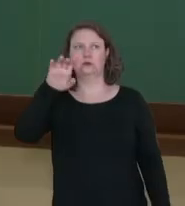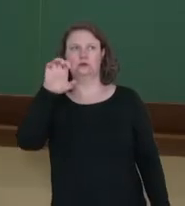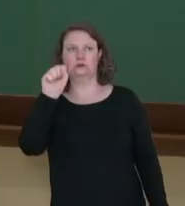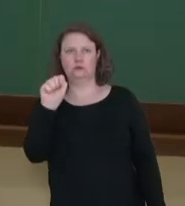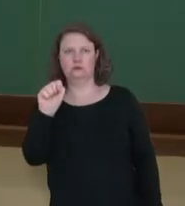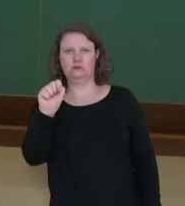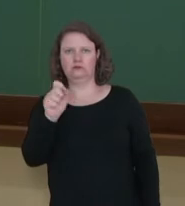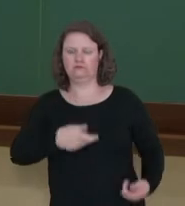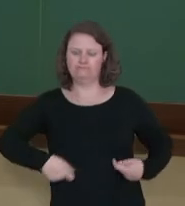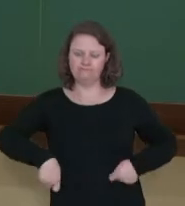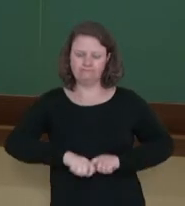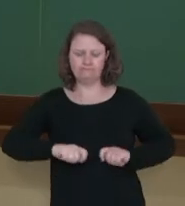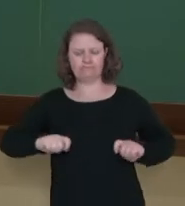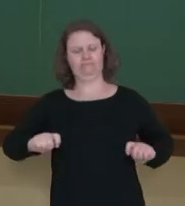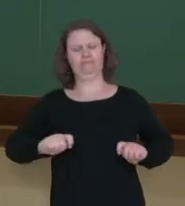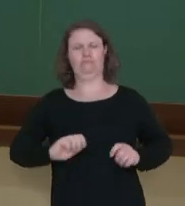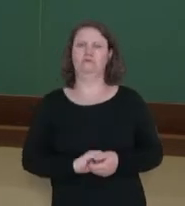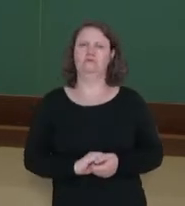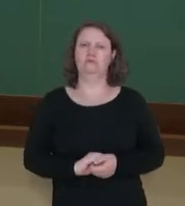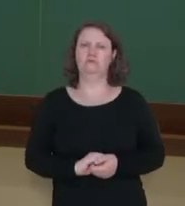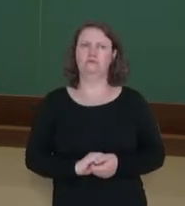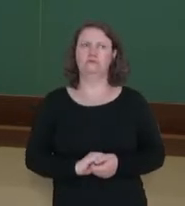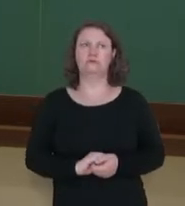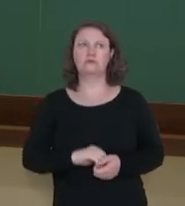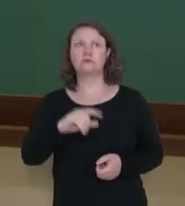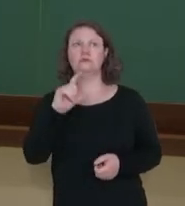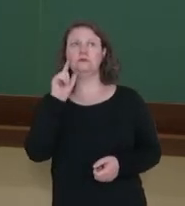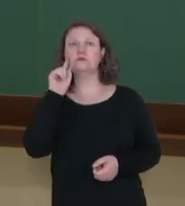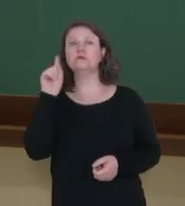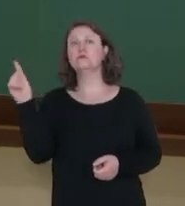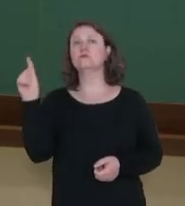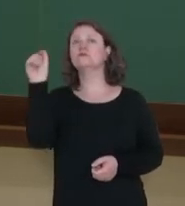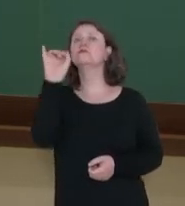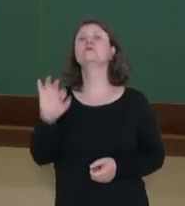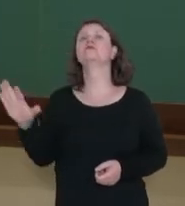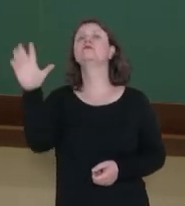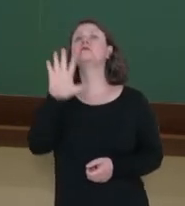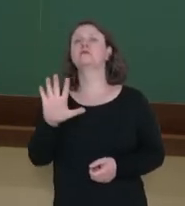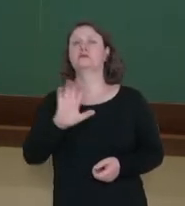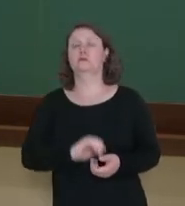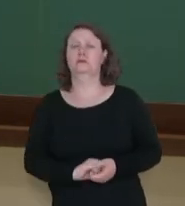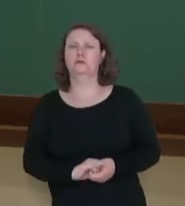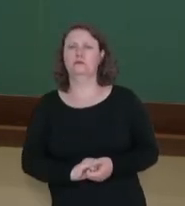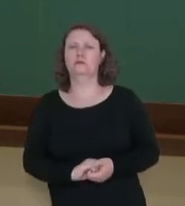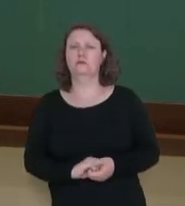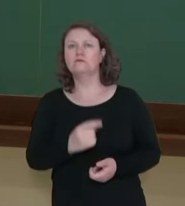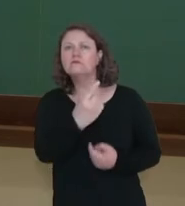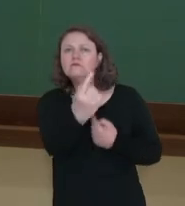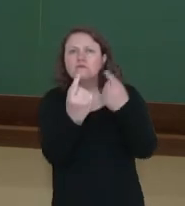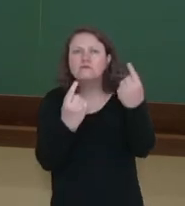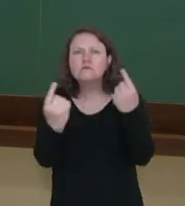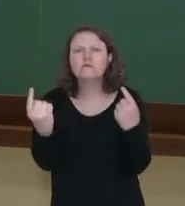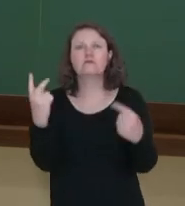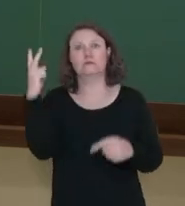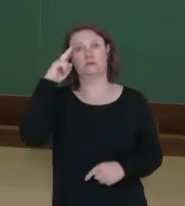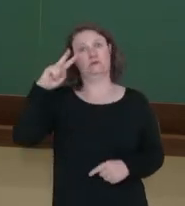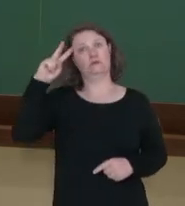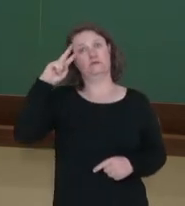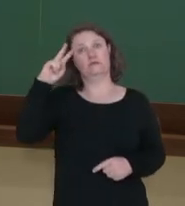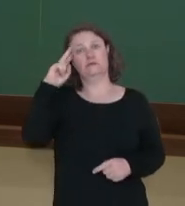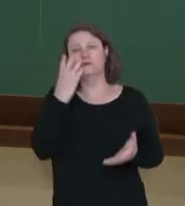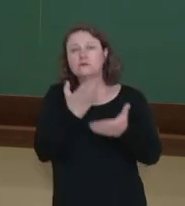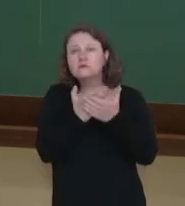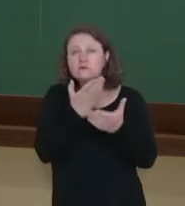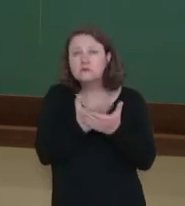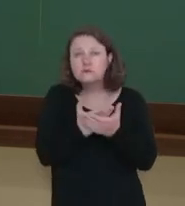nos remete essa imagem? Por que que a professora colocou essa imagem aqui? Para que vocês se lembrem dos